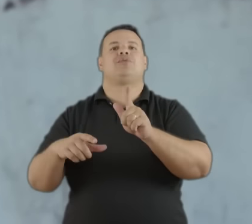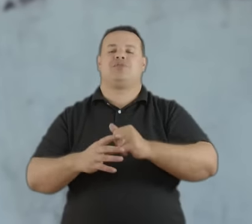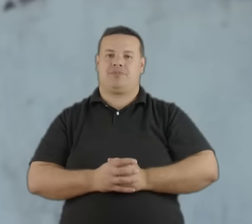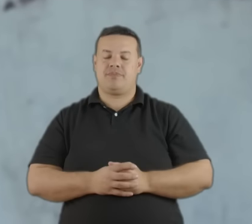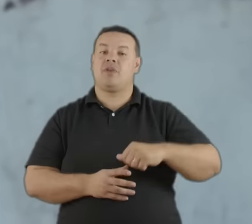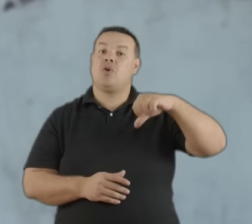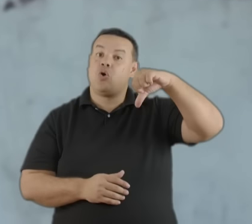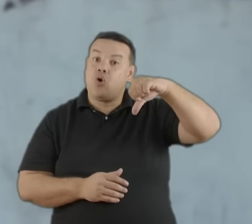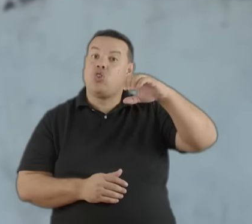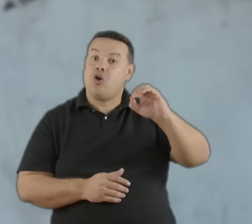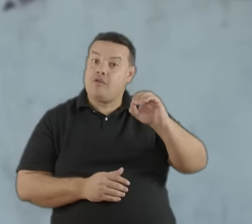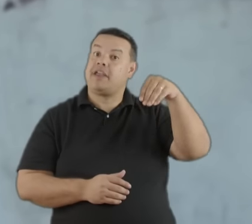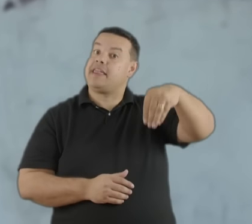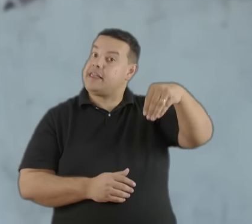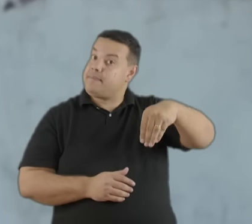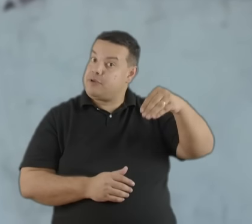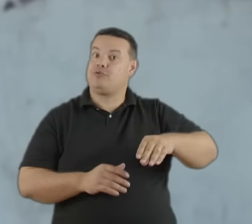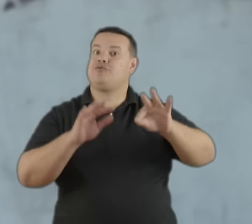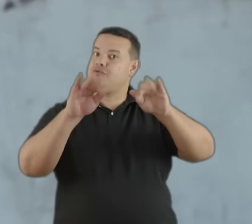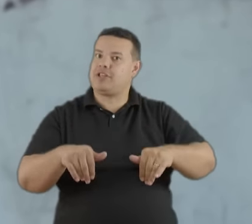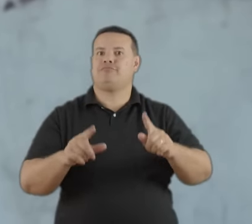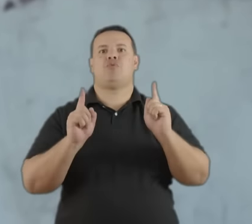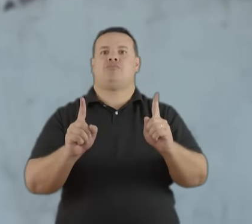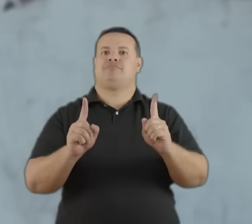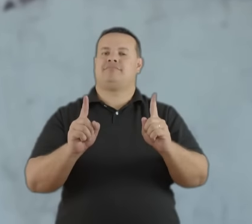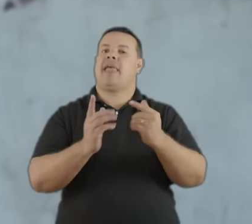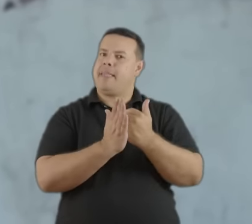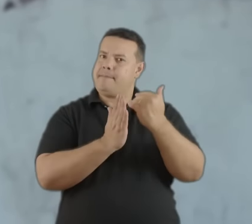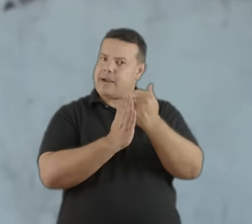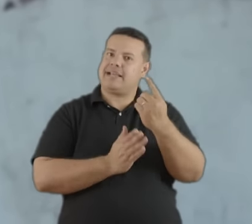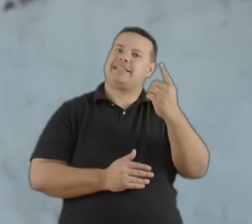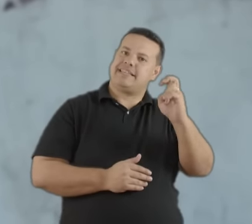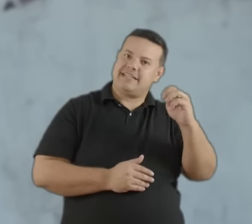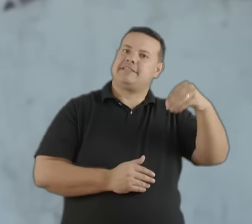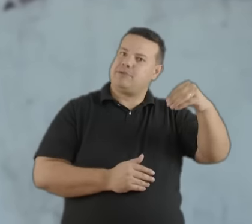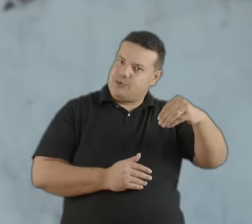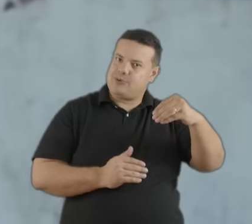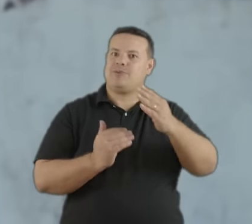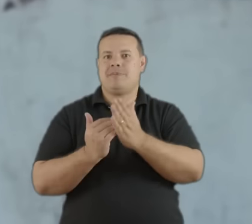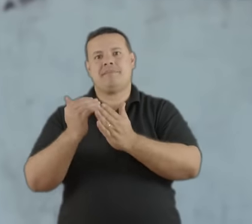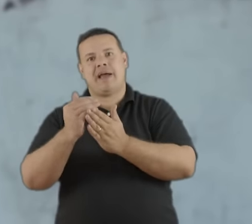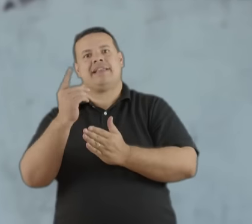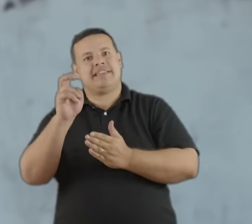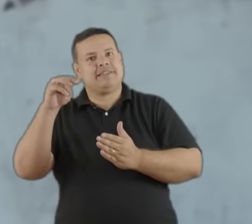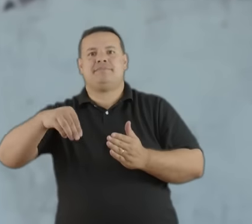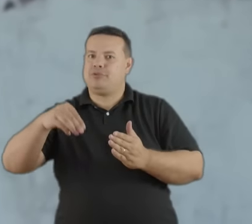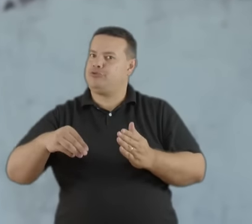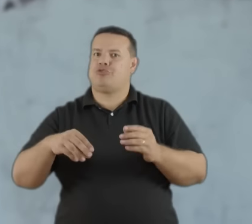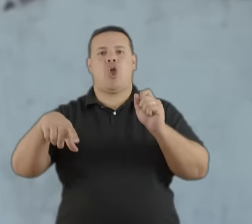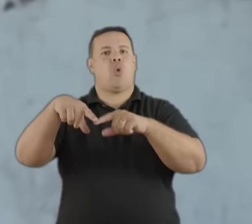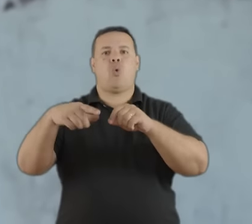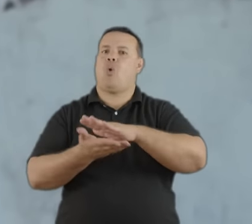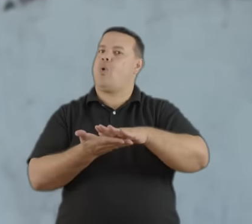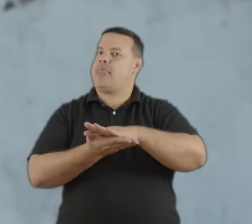Disputamos 90 minutos, fomos para a prorrogação, 15. Aí não teve mais gol, foi